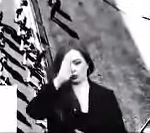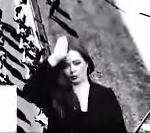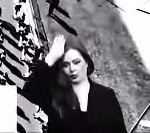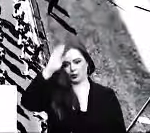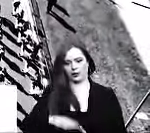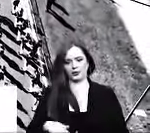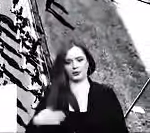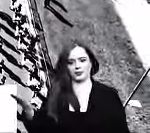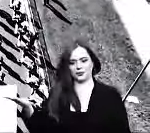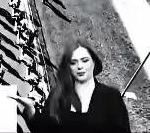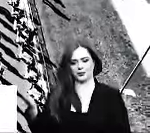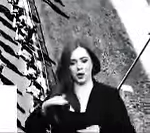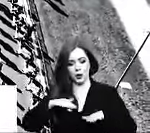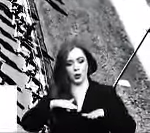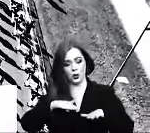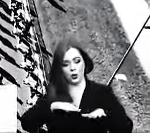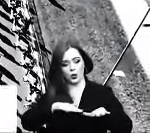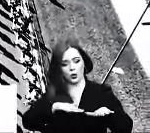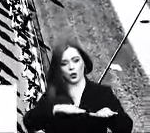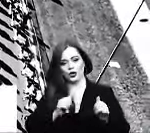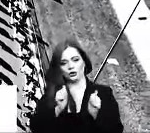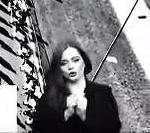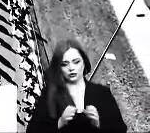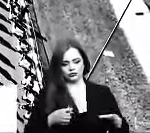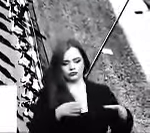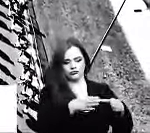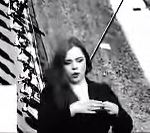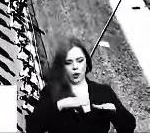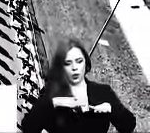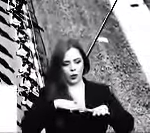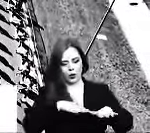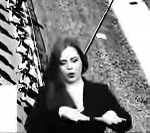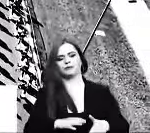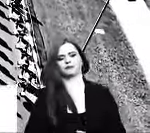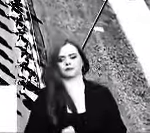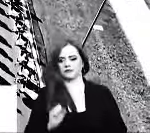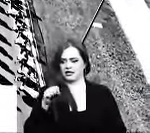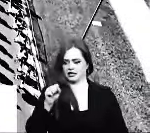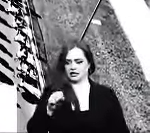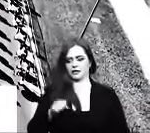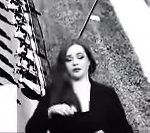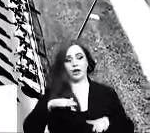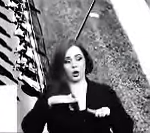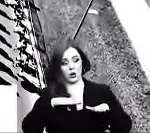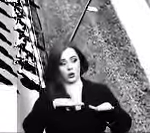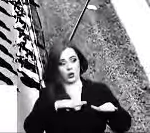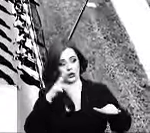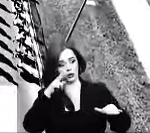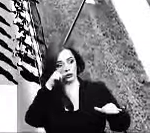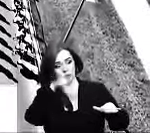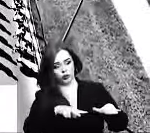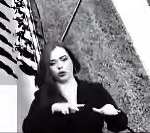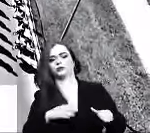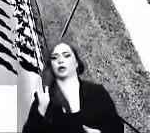o Hamas, claro, que elogiou o Lula, né? A fala do Lula. Isso por si só devia encerrar qualquer